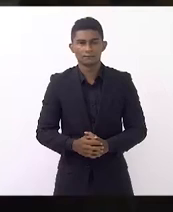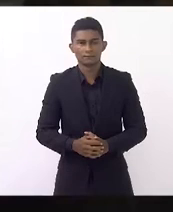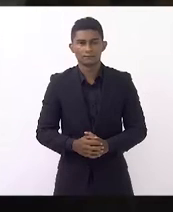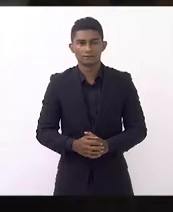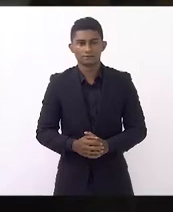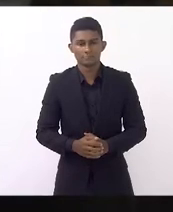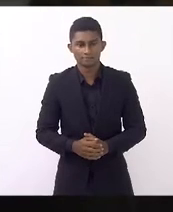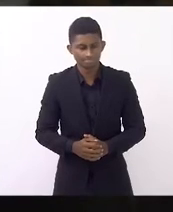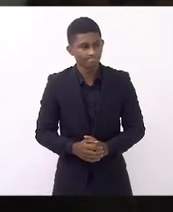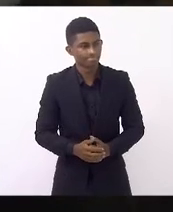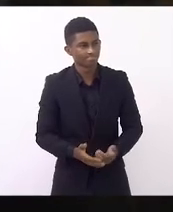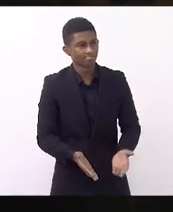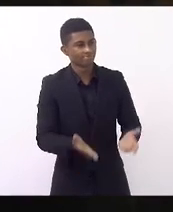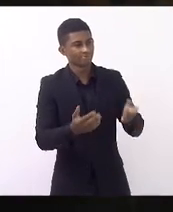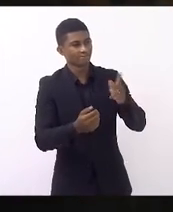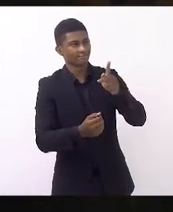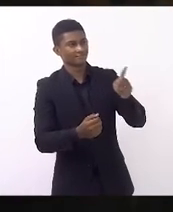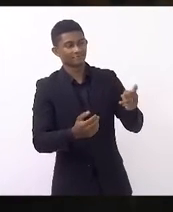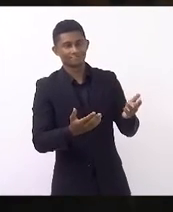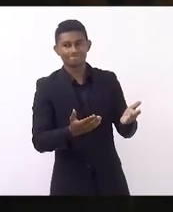Senhora presidente,